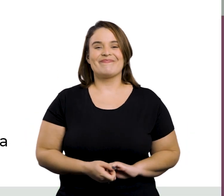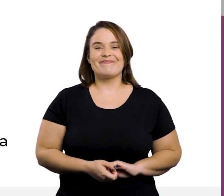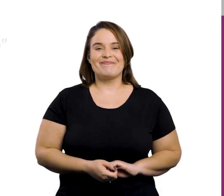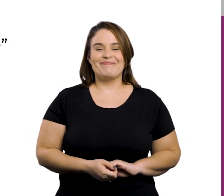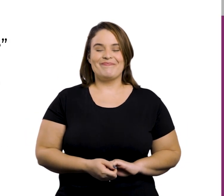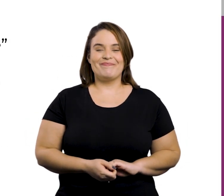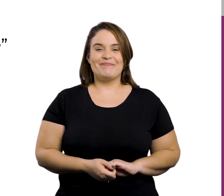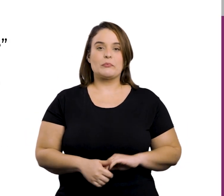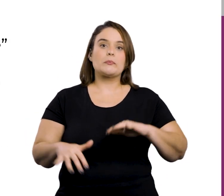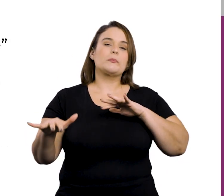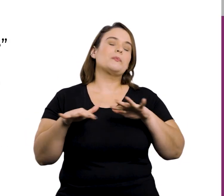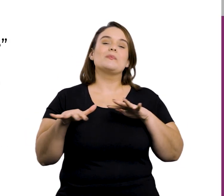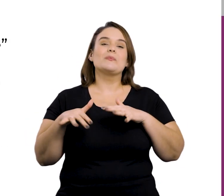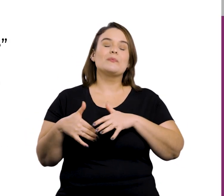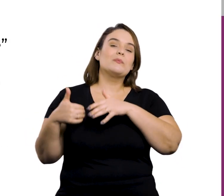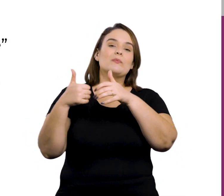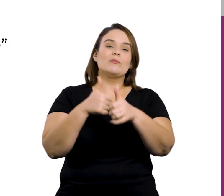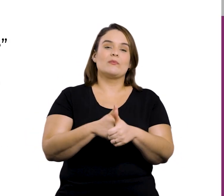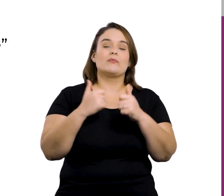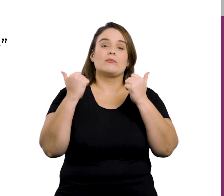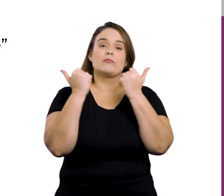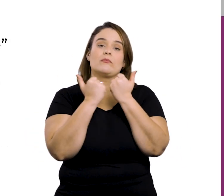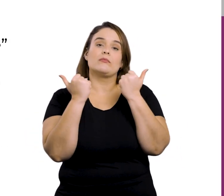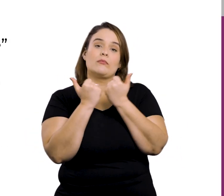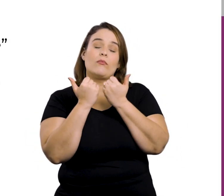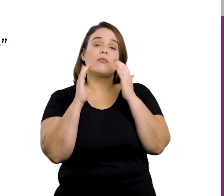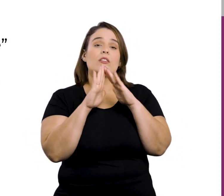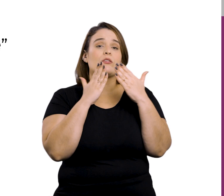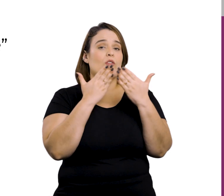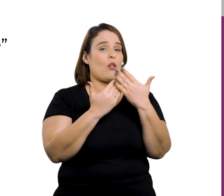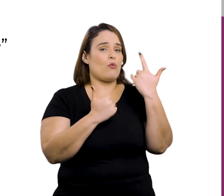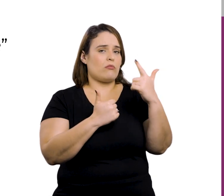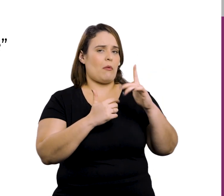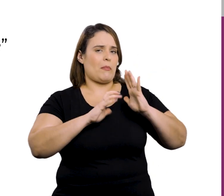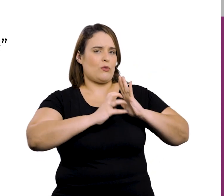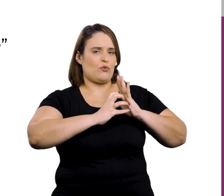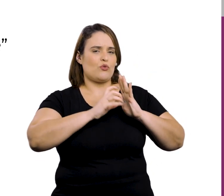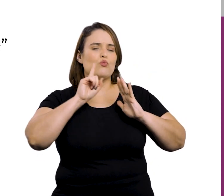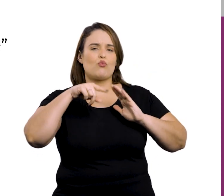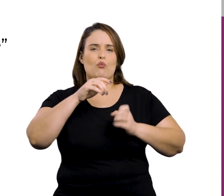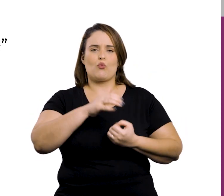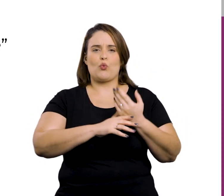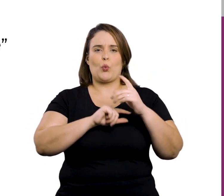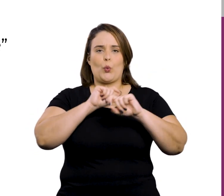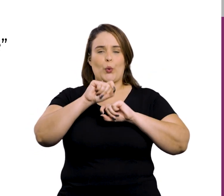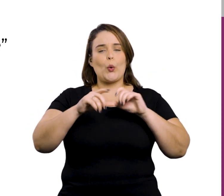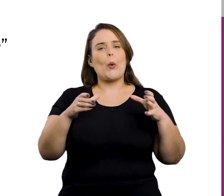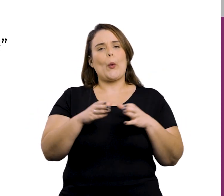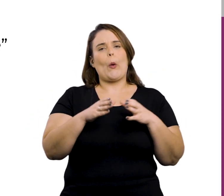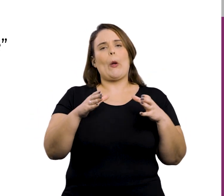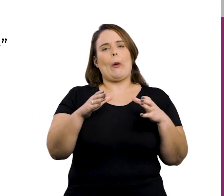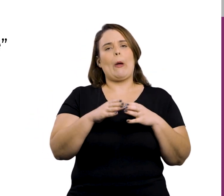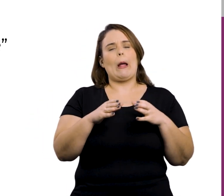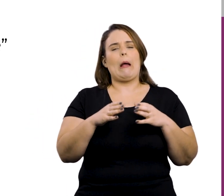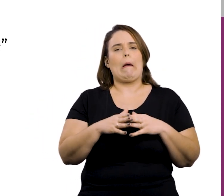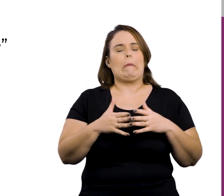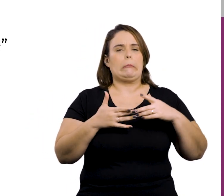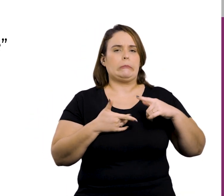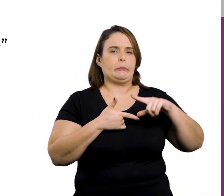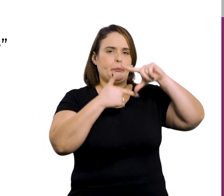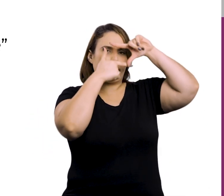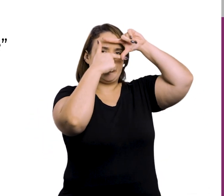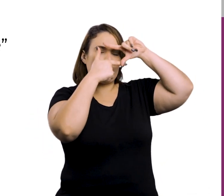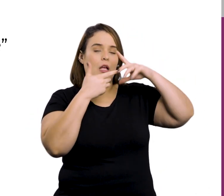atividades. Um movimento muito próximo dos defensores do Escola Sem Partido é aquele formado por grupos conservadores